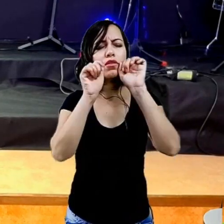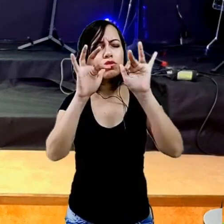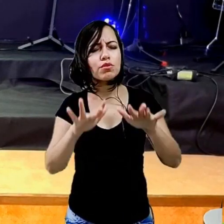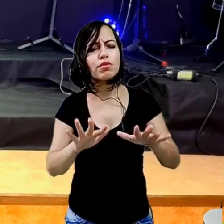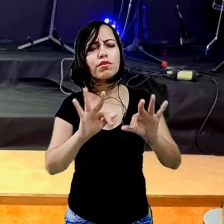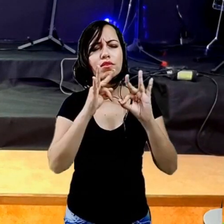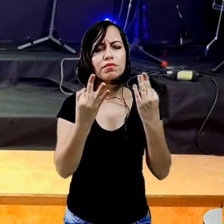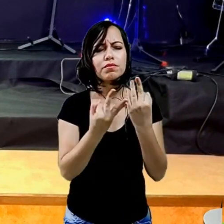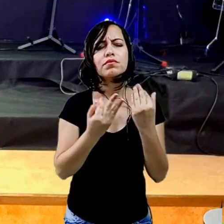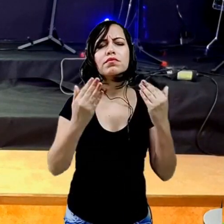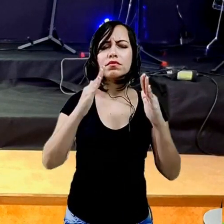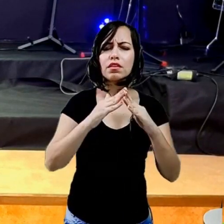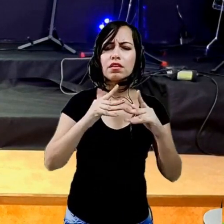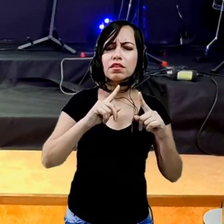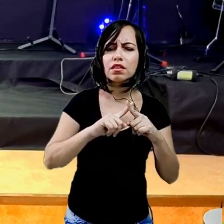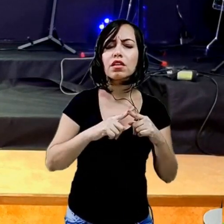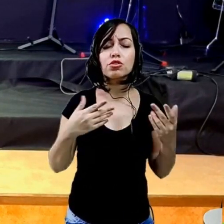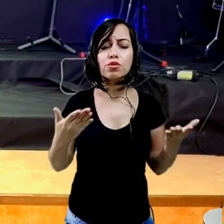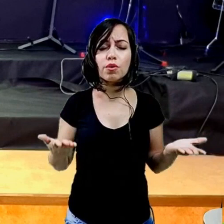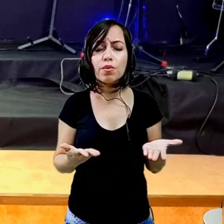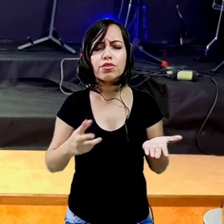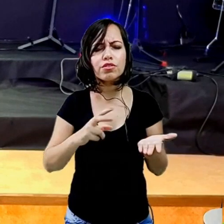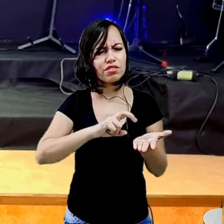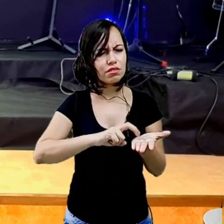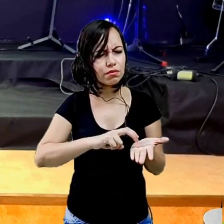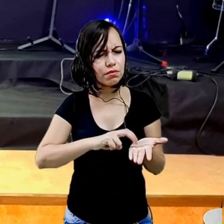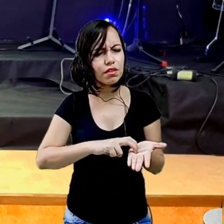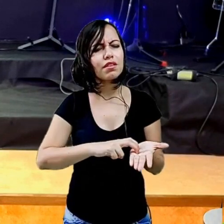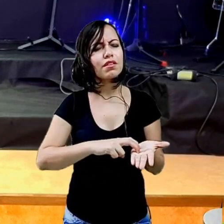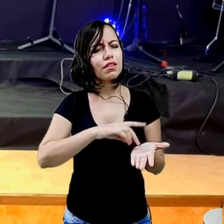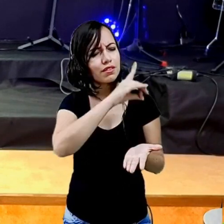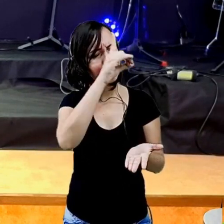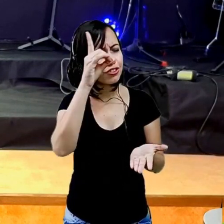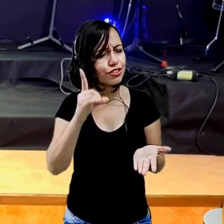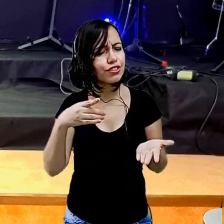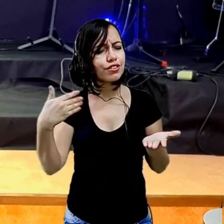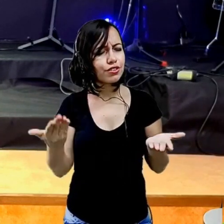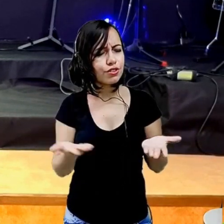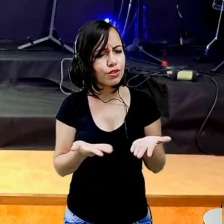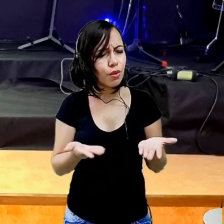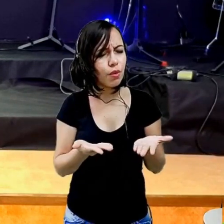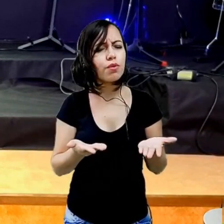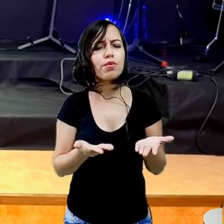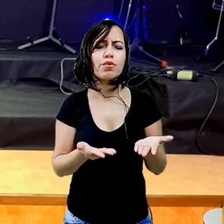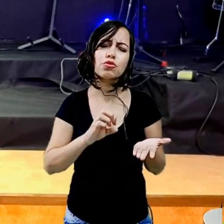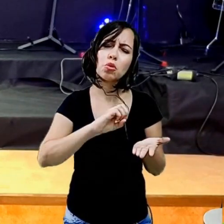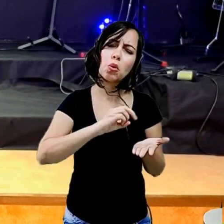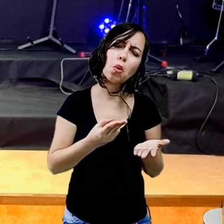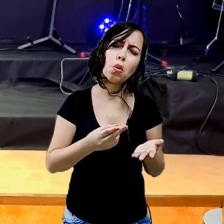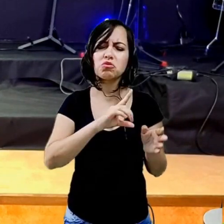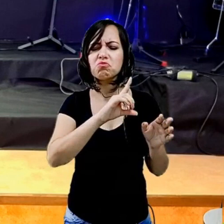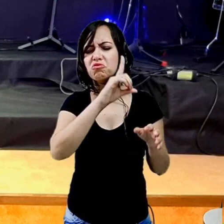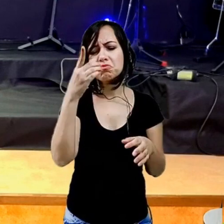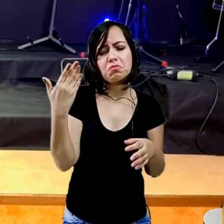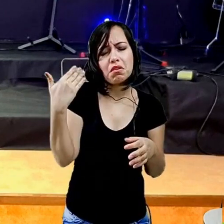igreja, aqueles, meu Pai, que nesta manhã, neste momento, neste dia, ou nesses dias, Pai, tem